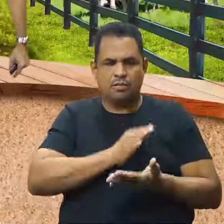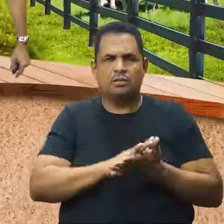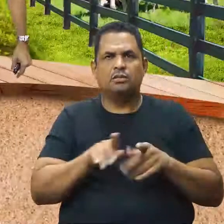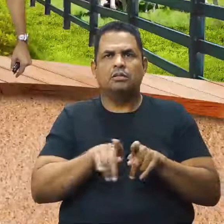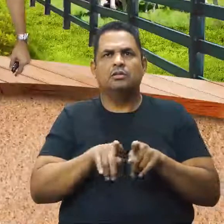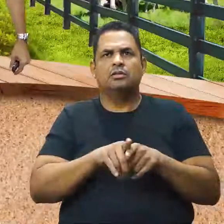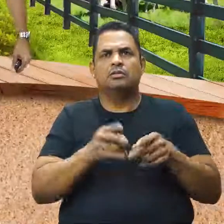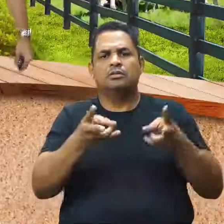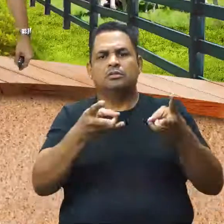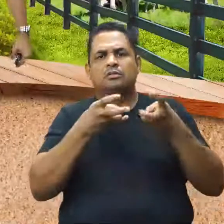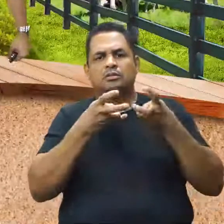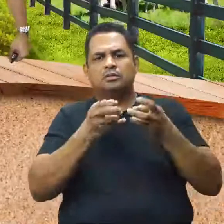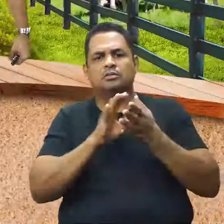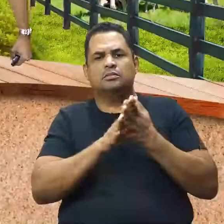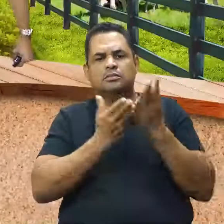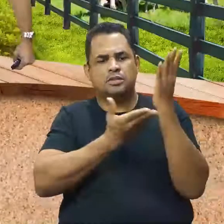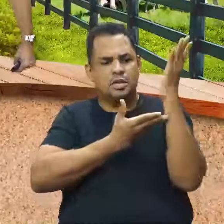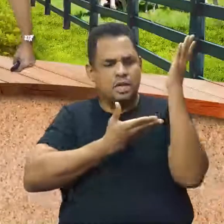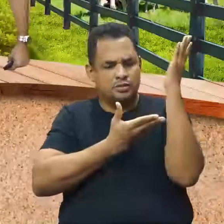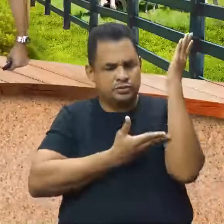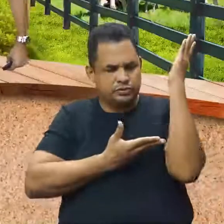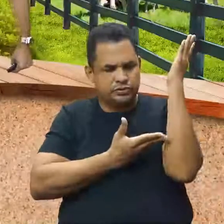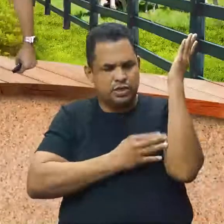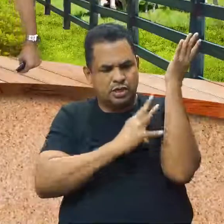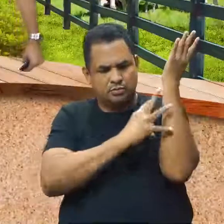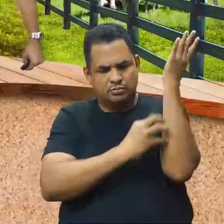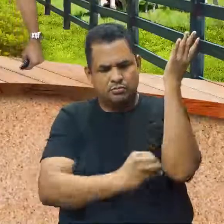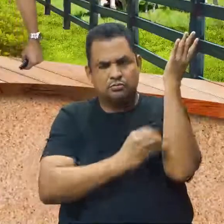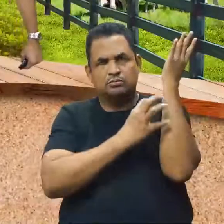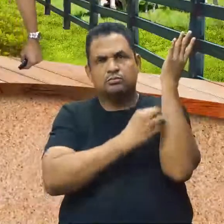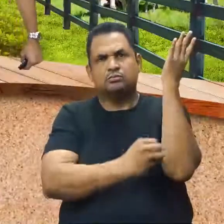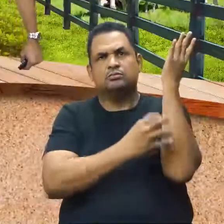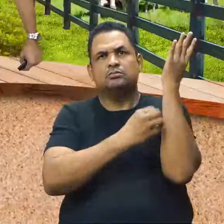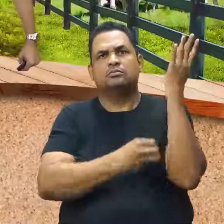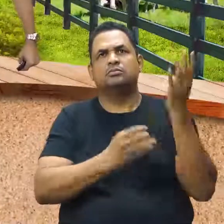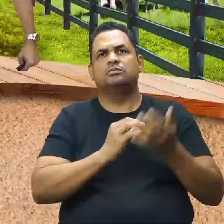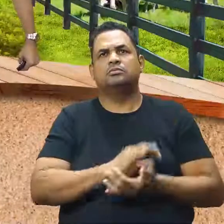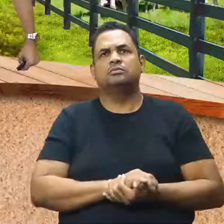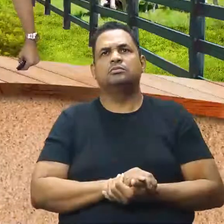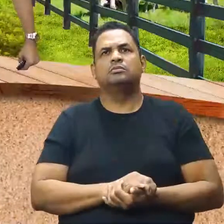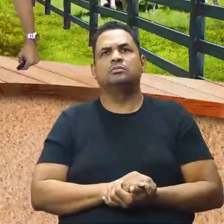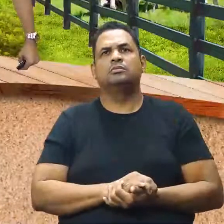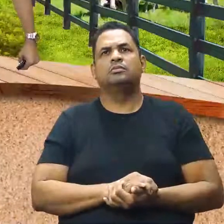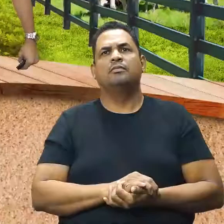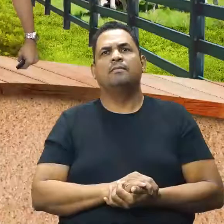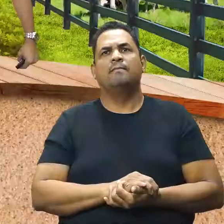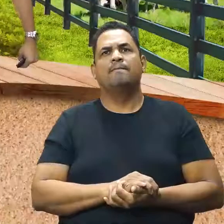a extração de resina, extração de